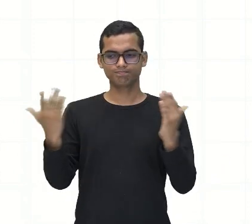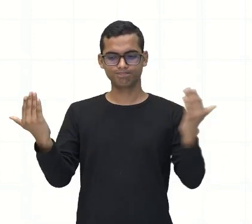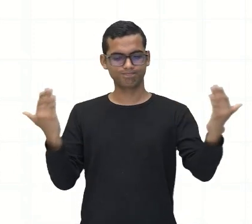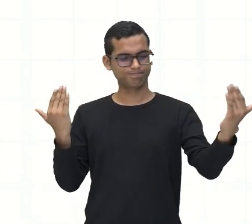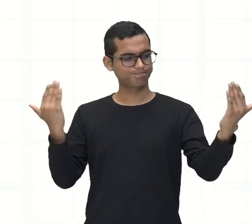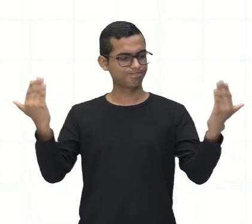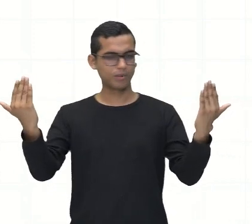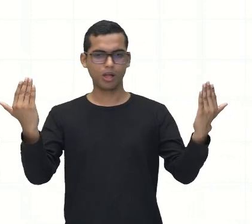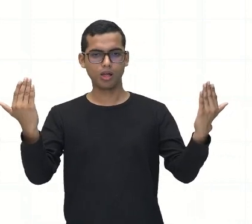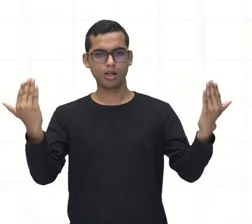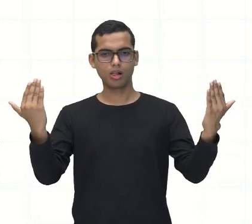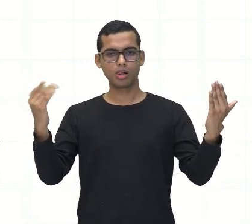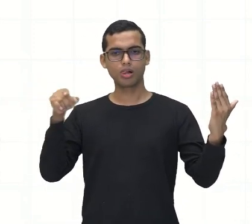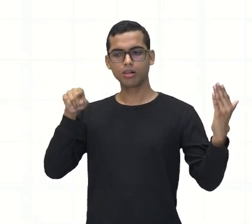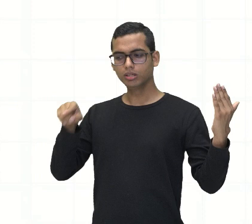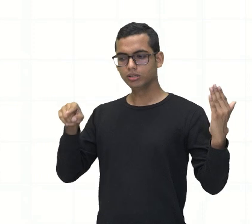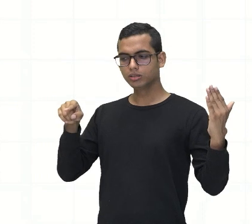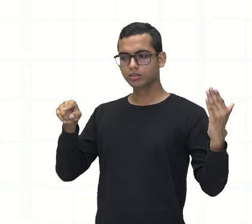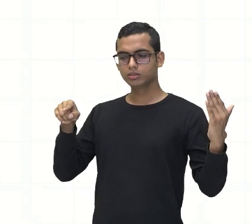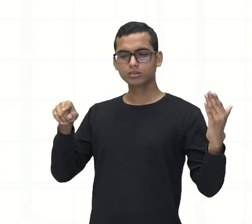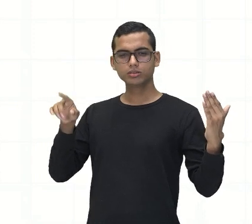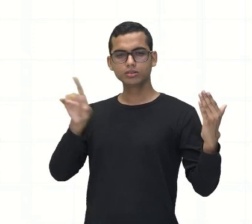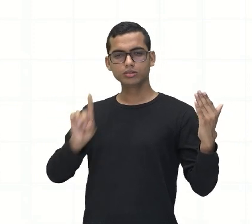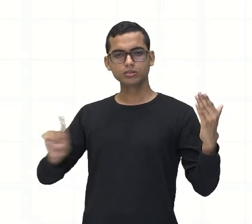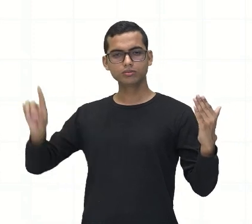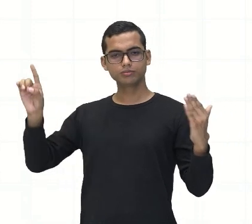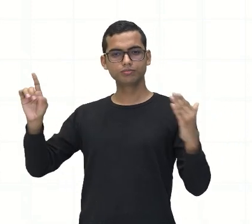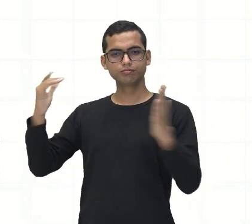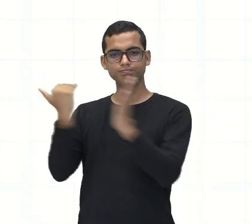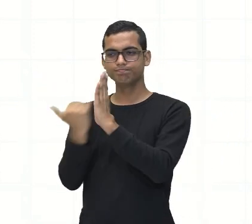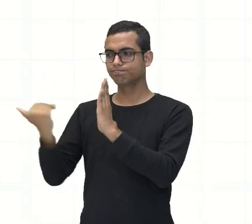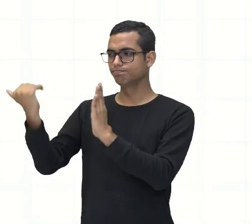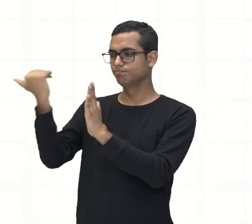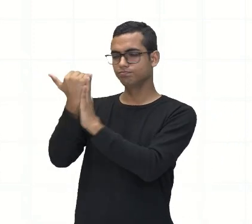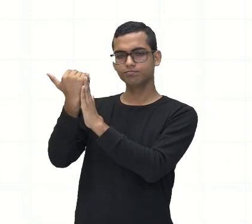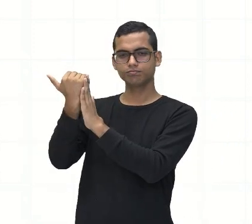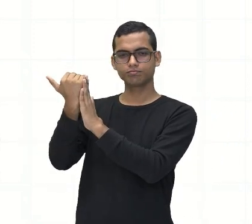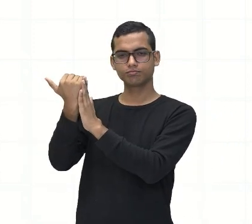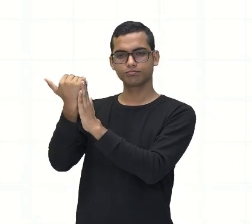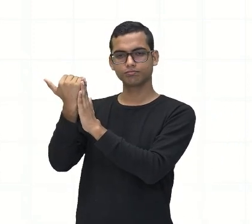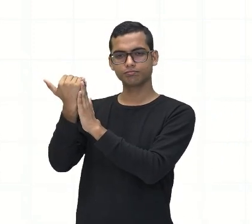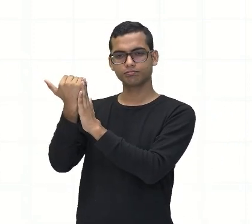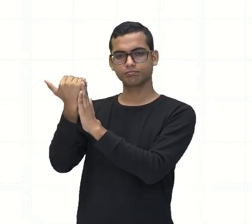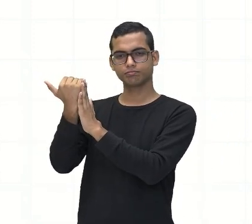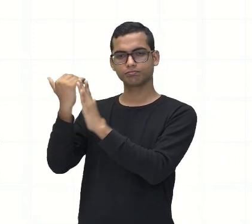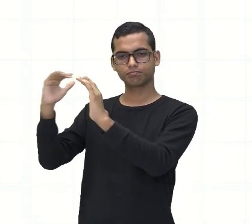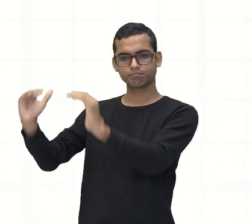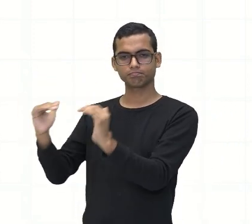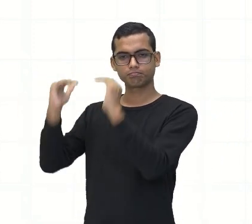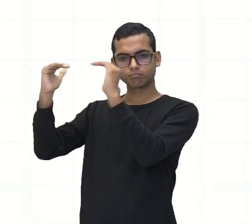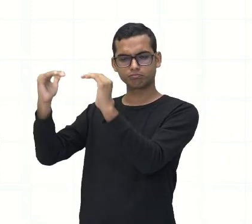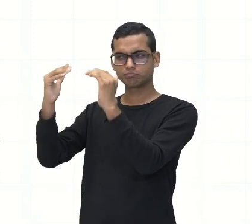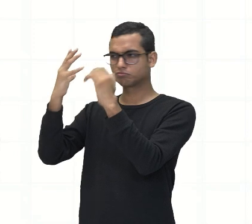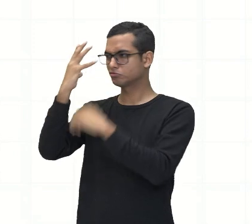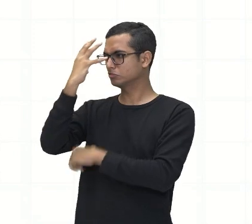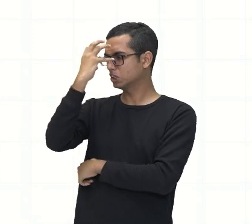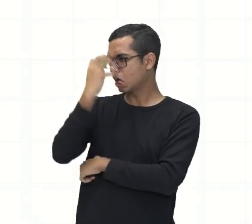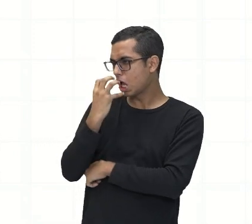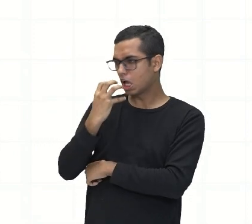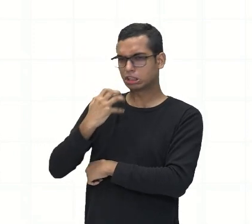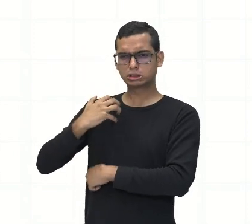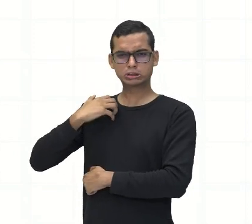Deus supramundano, além desse mundo, um Deus que às vezes é irado, tem raiva,